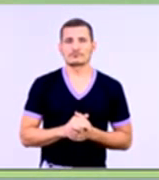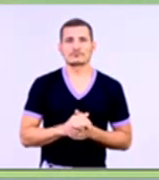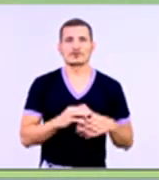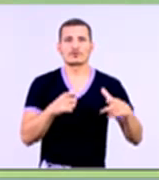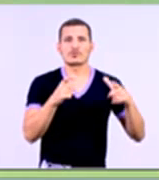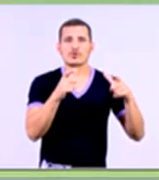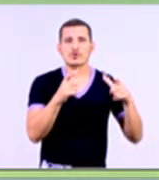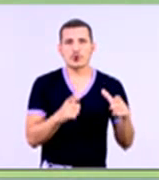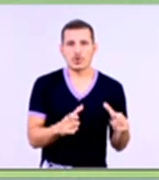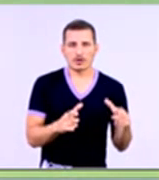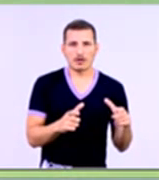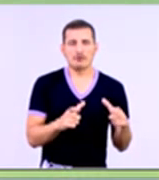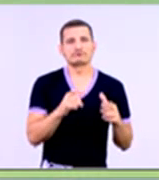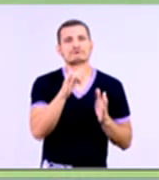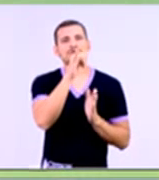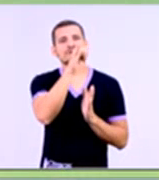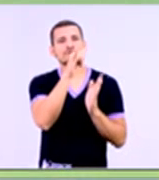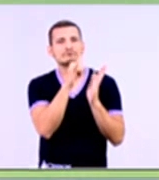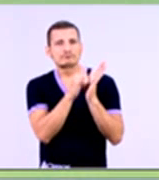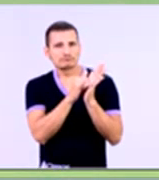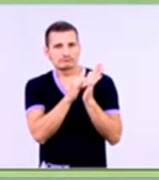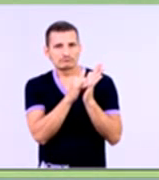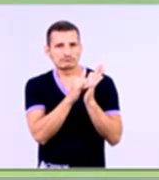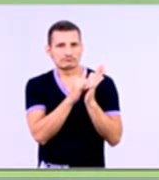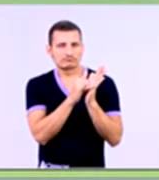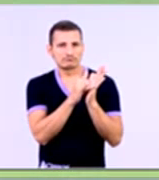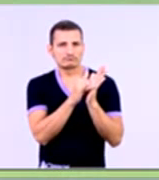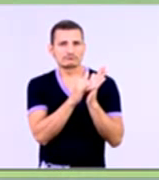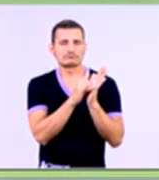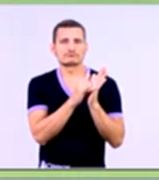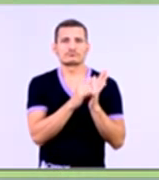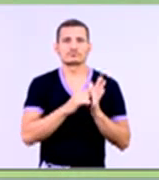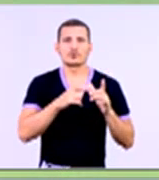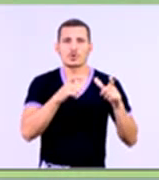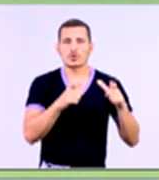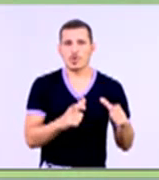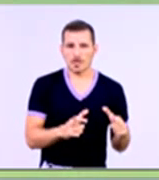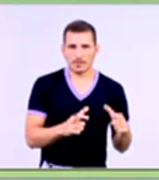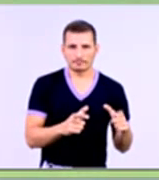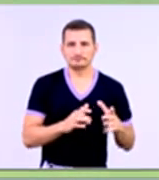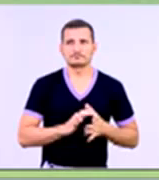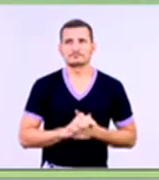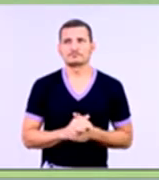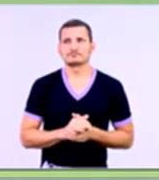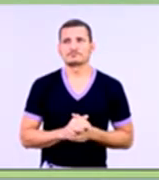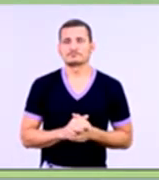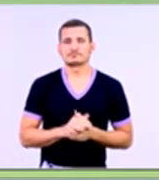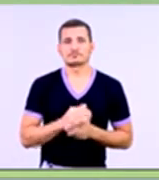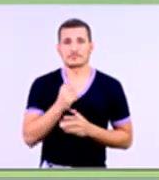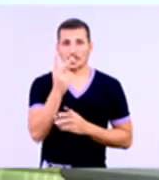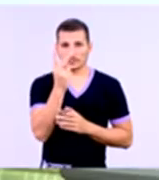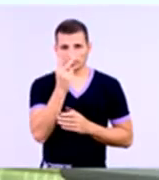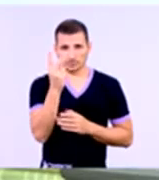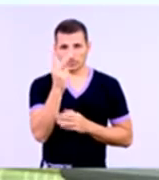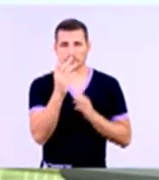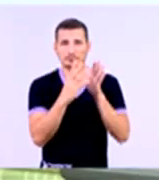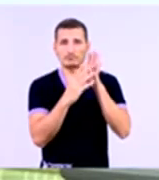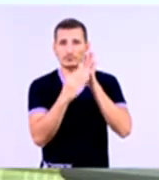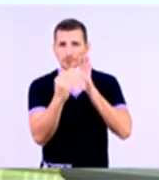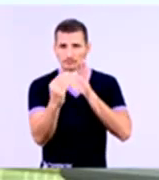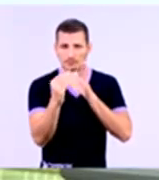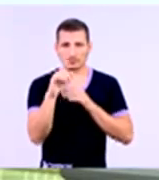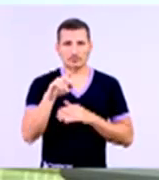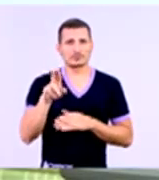localmente. Faz o download e a instalação local. Esses dois modelos normalmente são